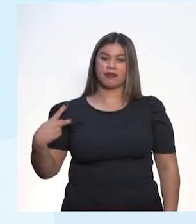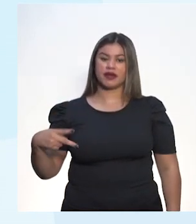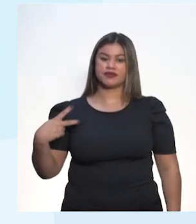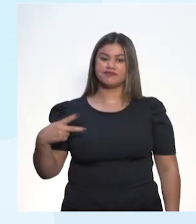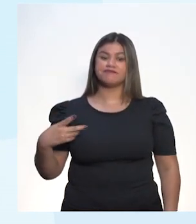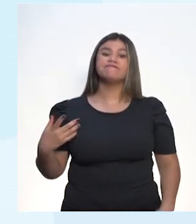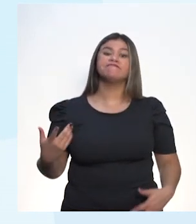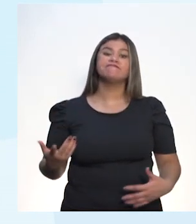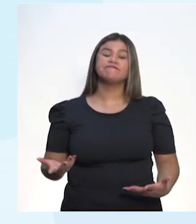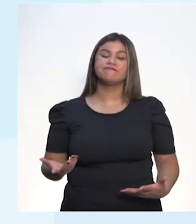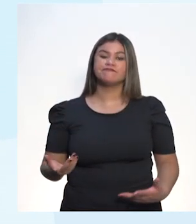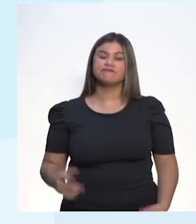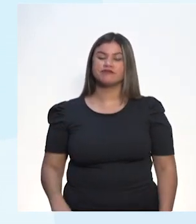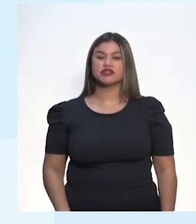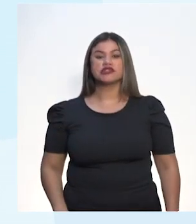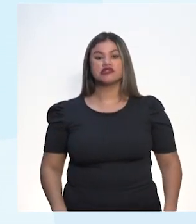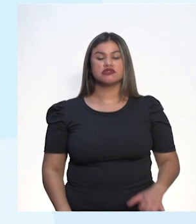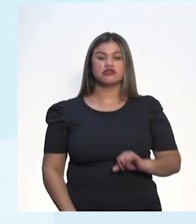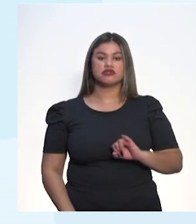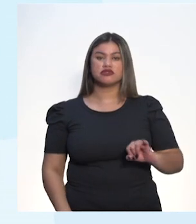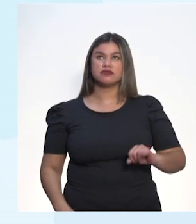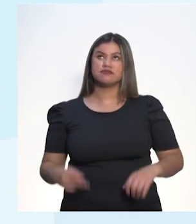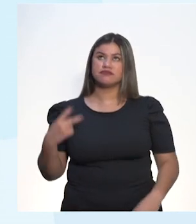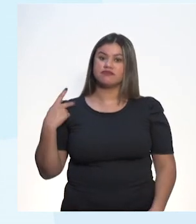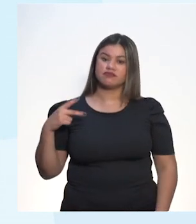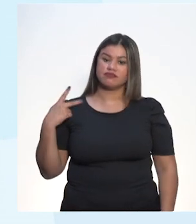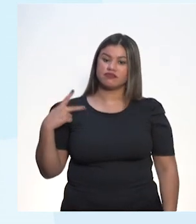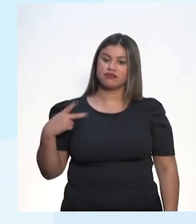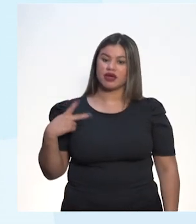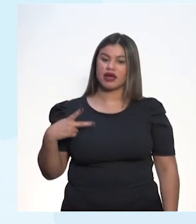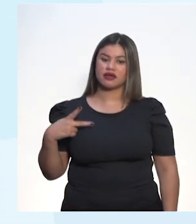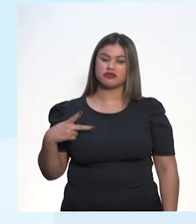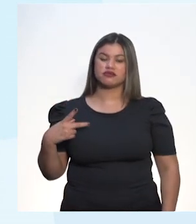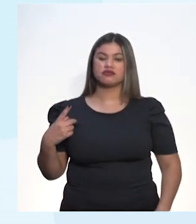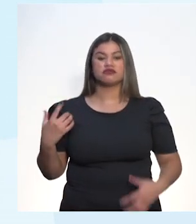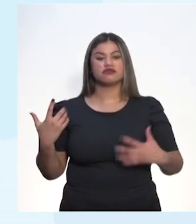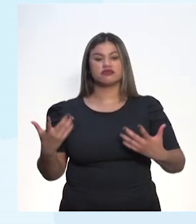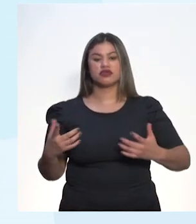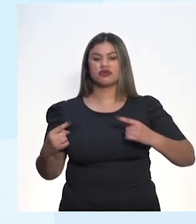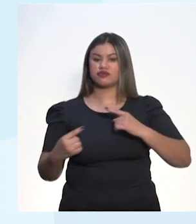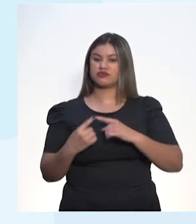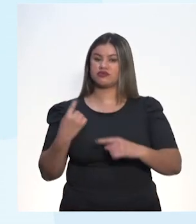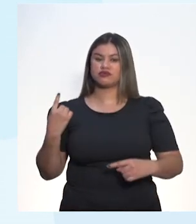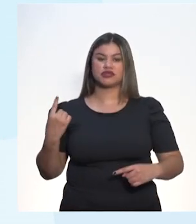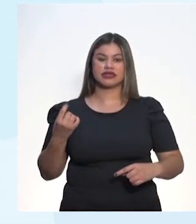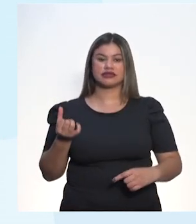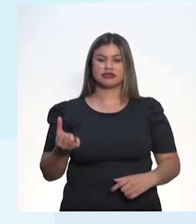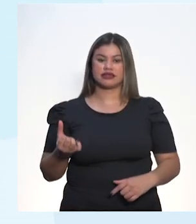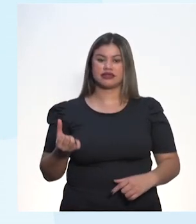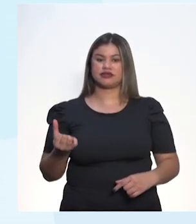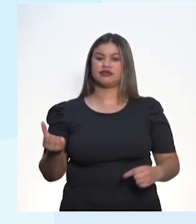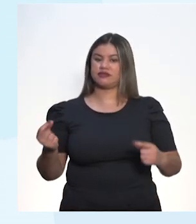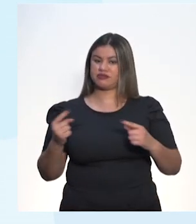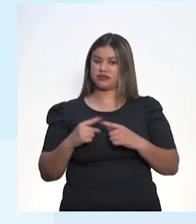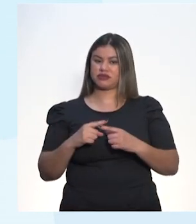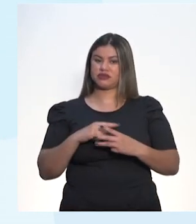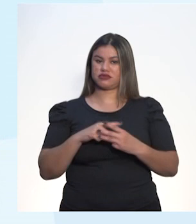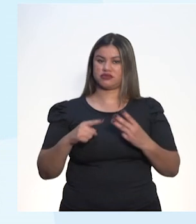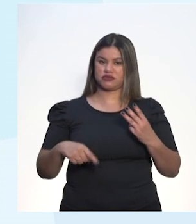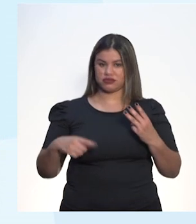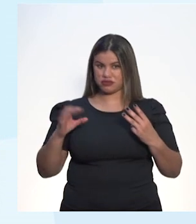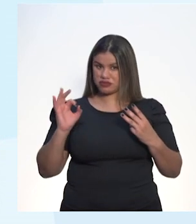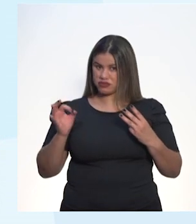Opa! Se é um número par, já não são mais as 6 possibilidades. Concordam